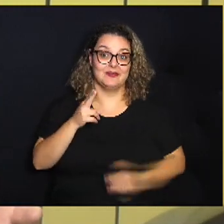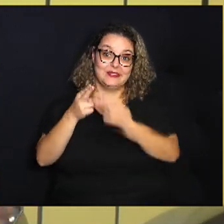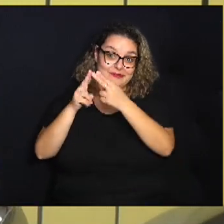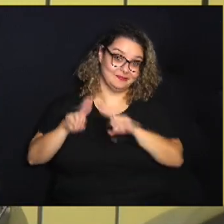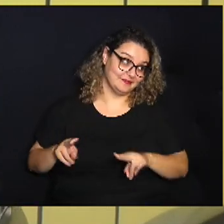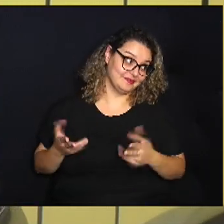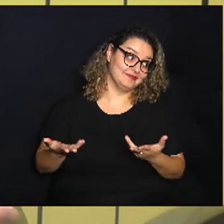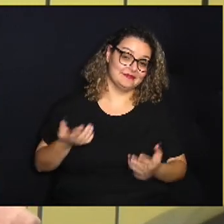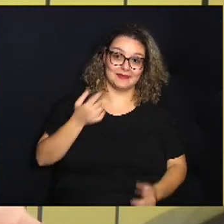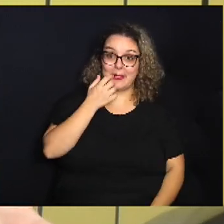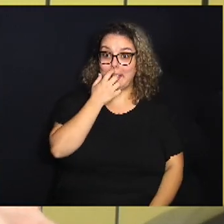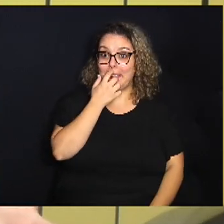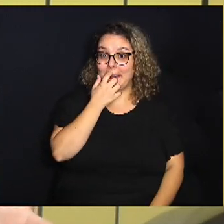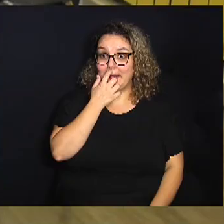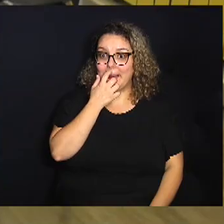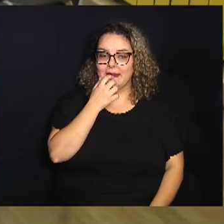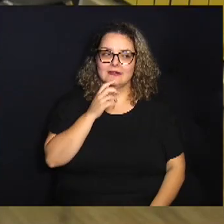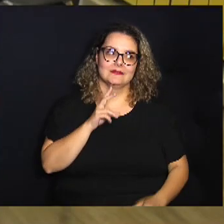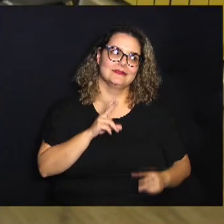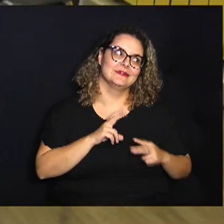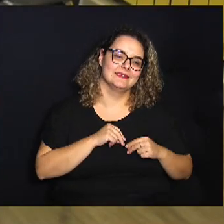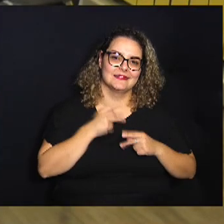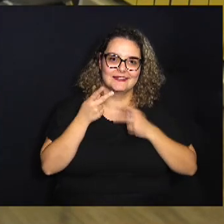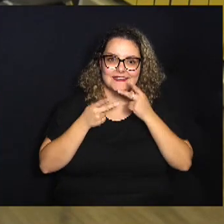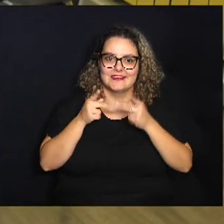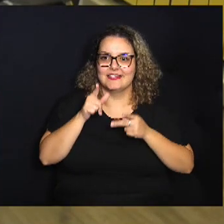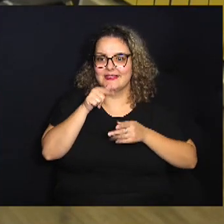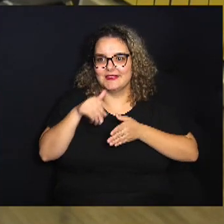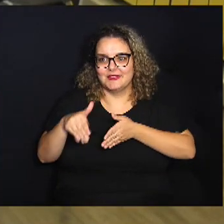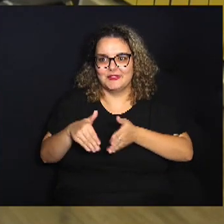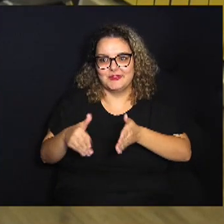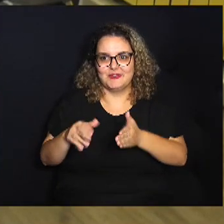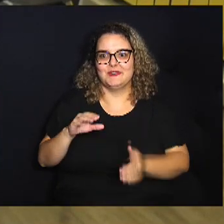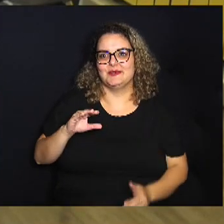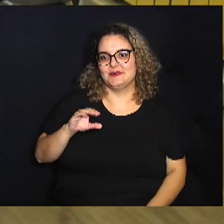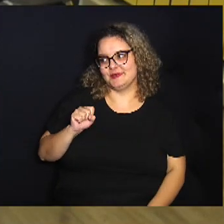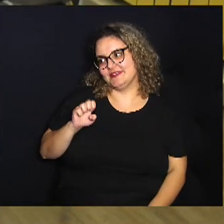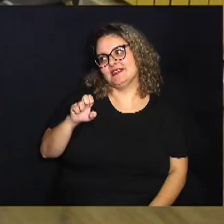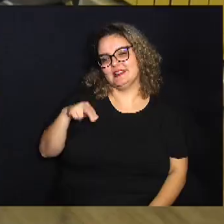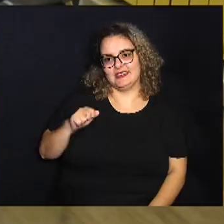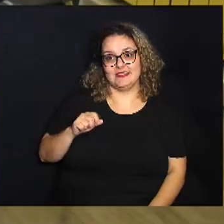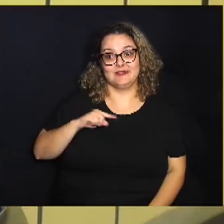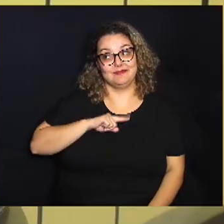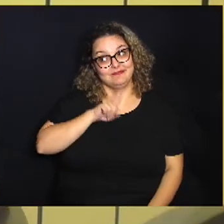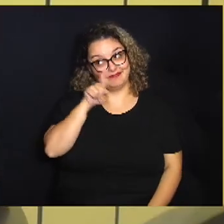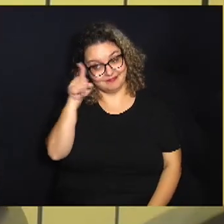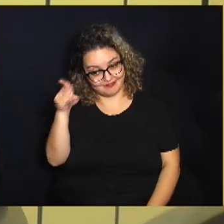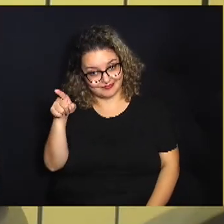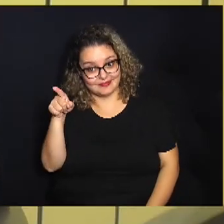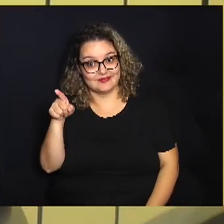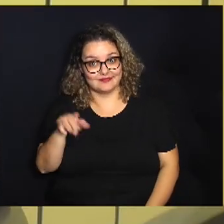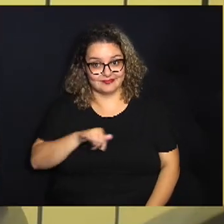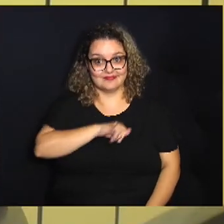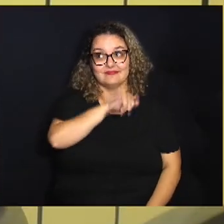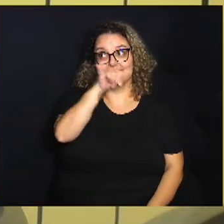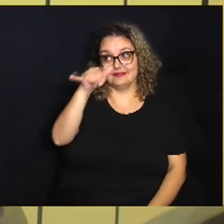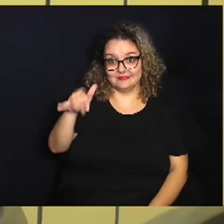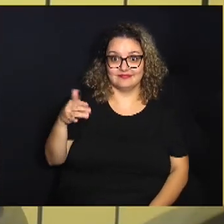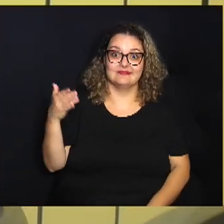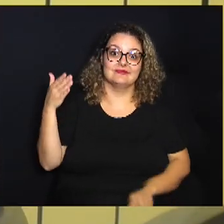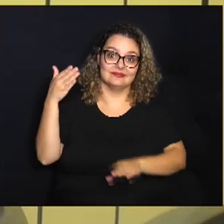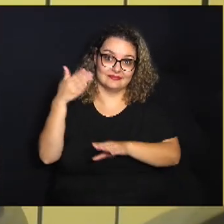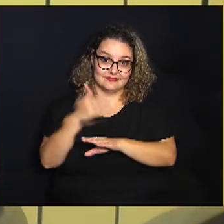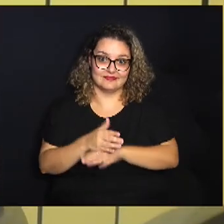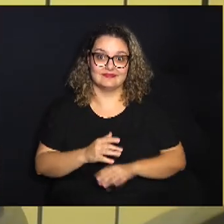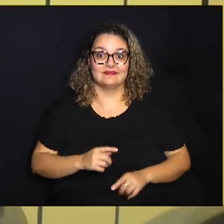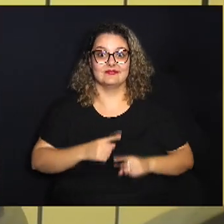né? Também tem essa, né? Todo mundo falando do Rio Sena. Eu tive lá, eu fiz uma participação como